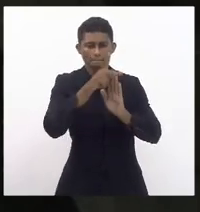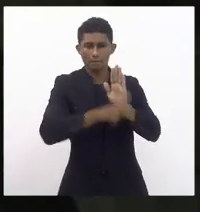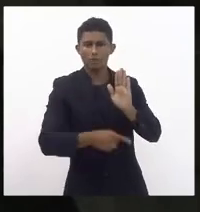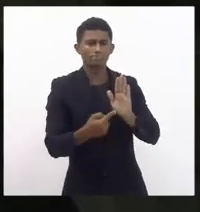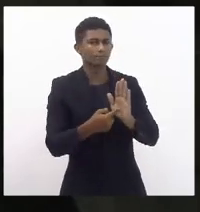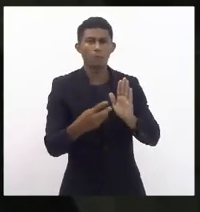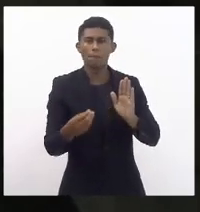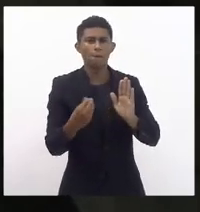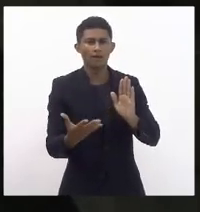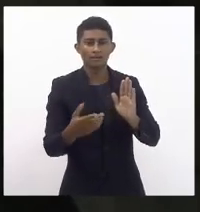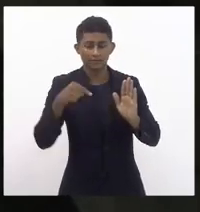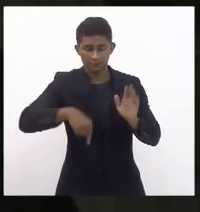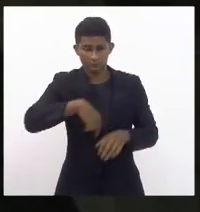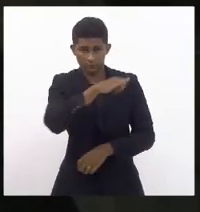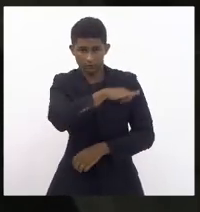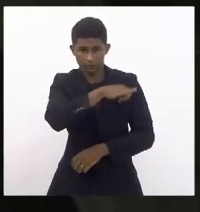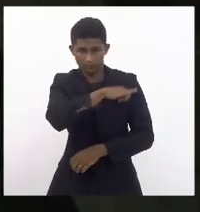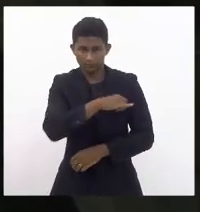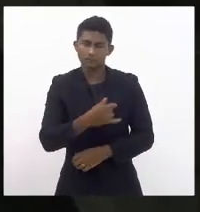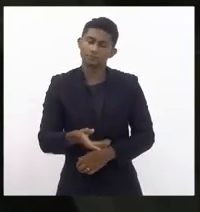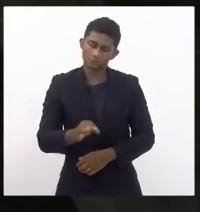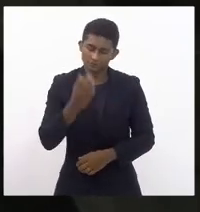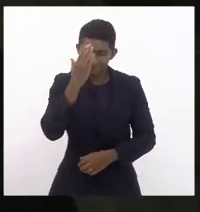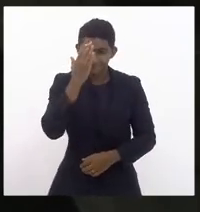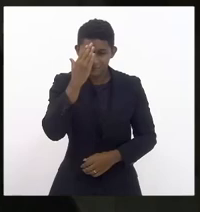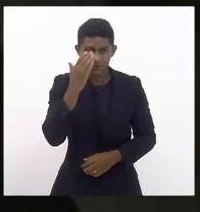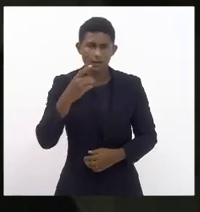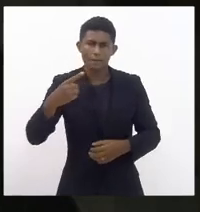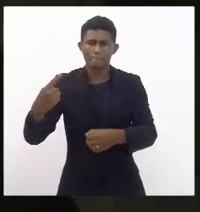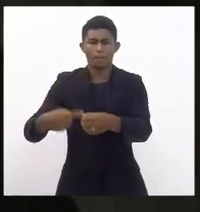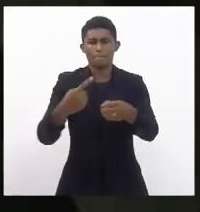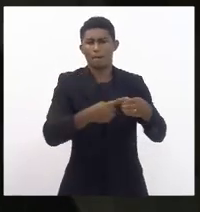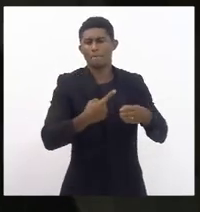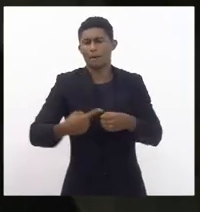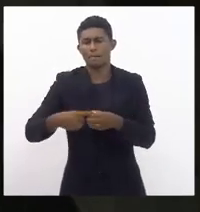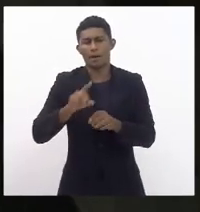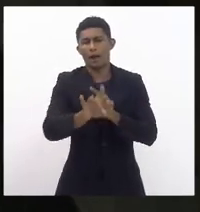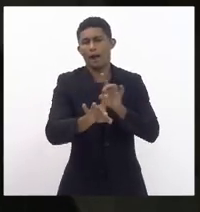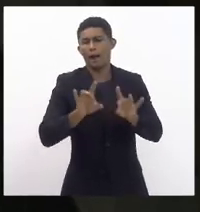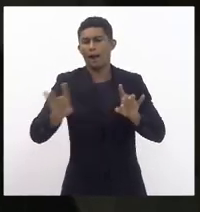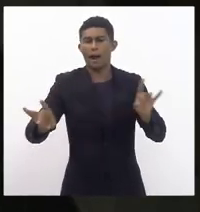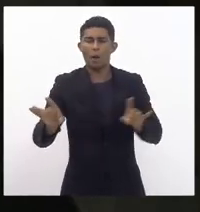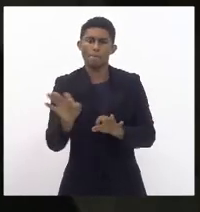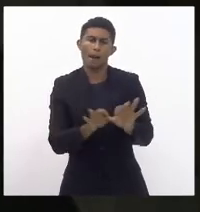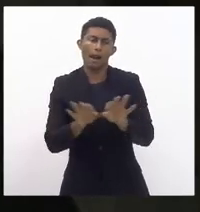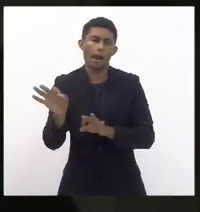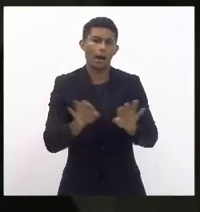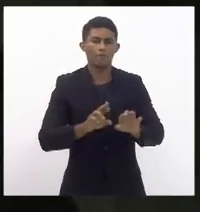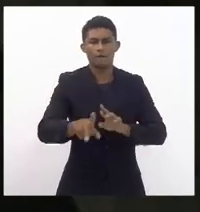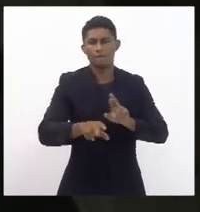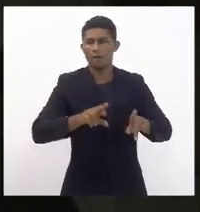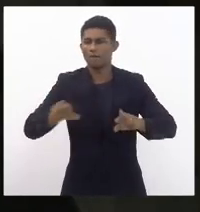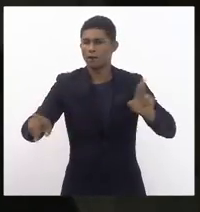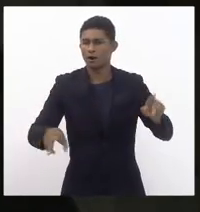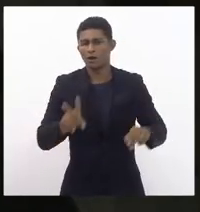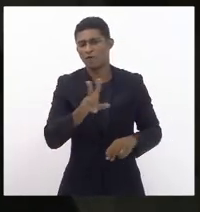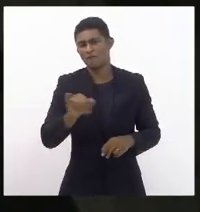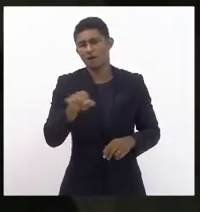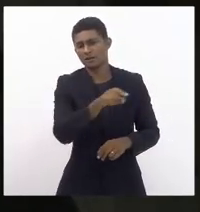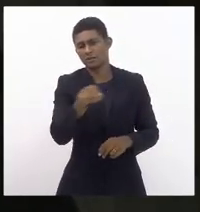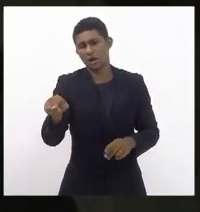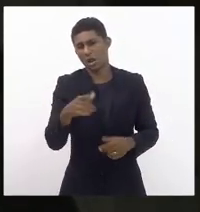para que no âmbito do Estado do Rio de Janeiro é claro que cada município tem o seu plano de cargos e fará o reconhecimento